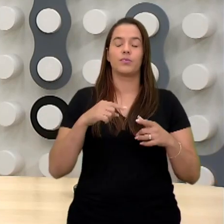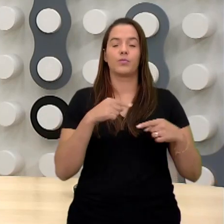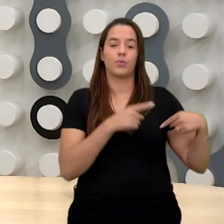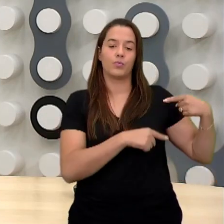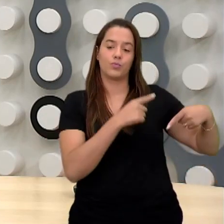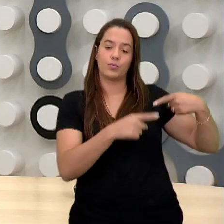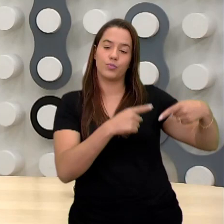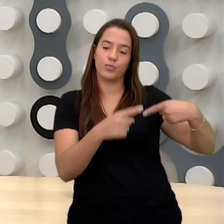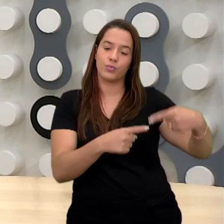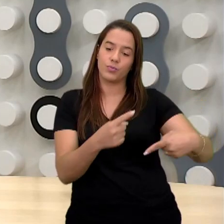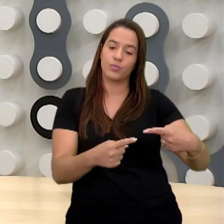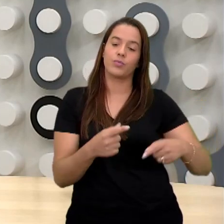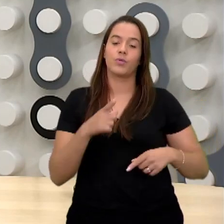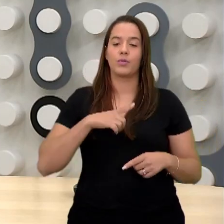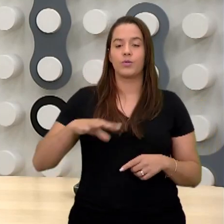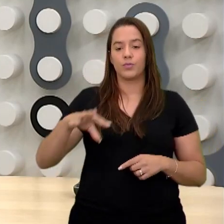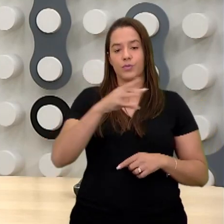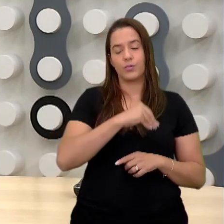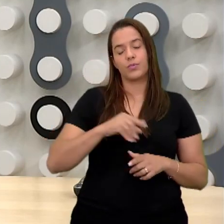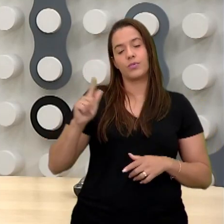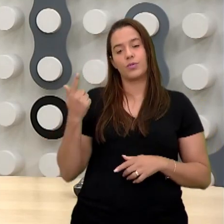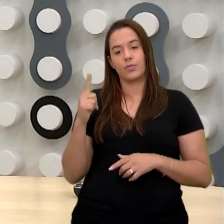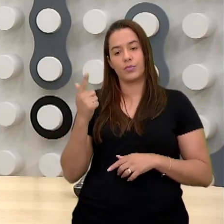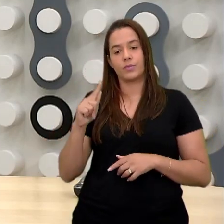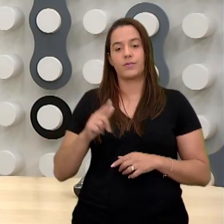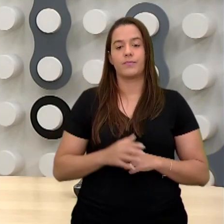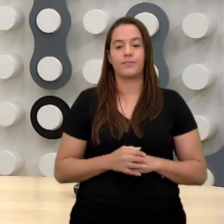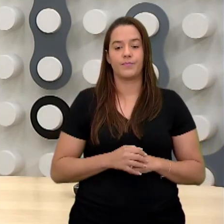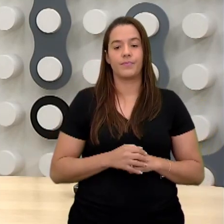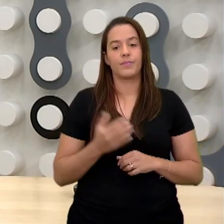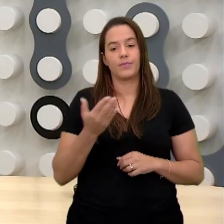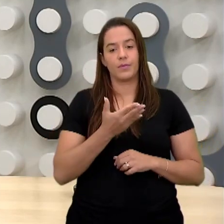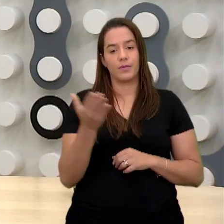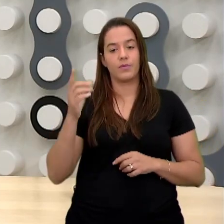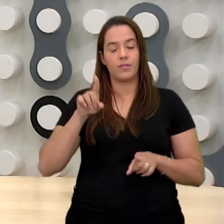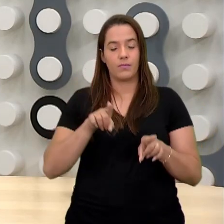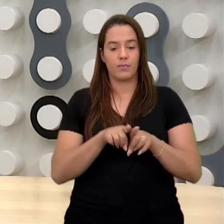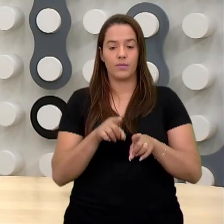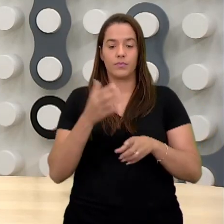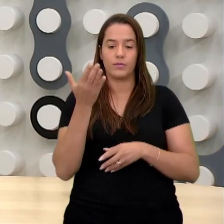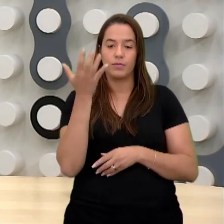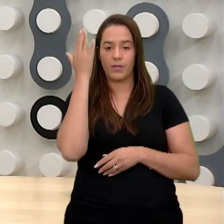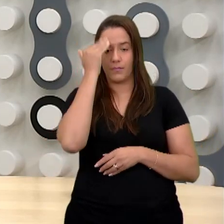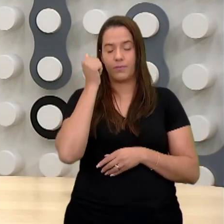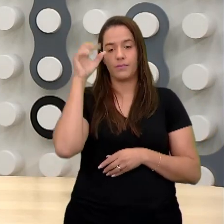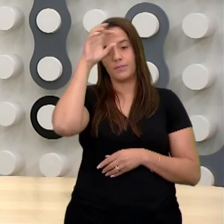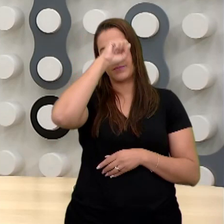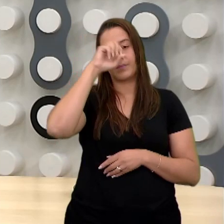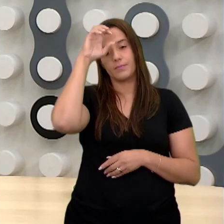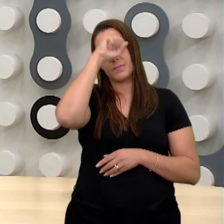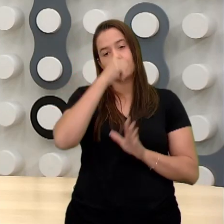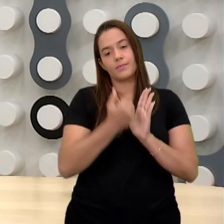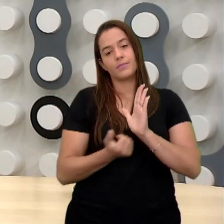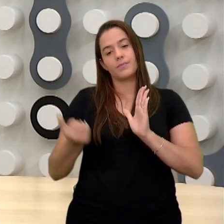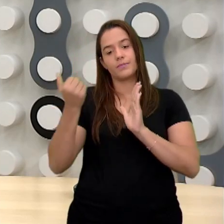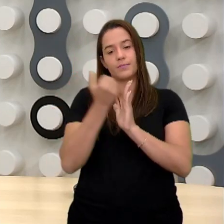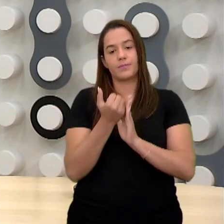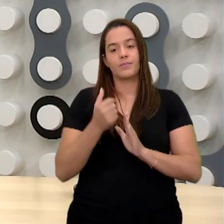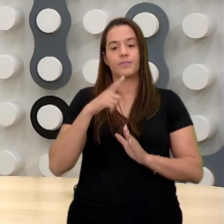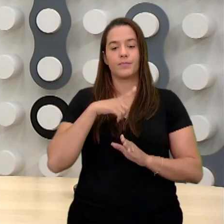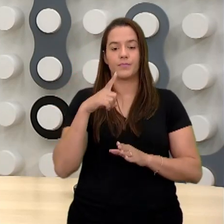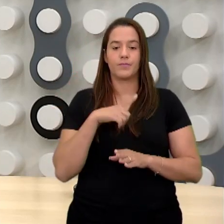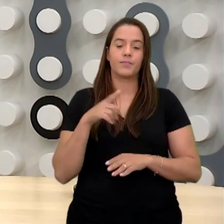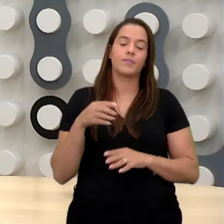né, que faz parte aí também da geografia. Então muita gente aí pode ter um interesse, né, já que teve interesse, né, do componente do